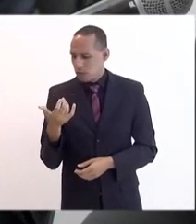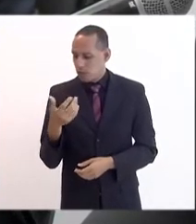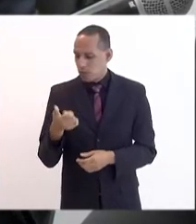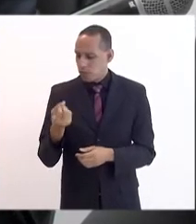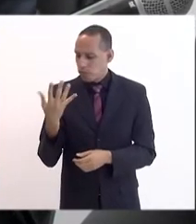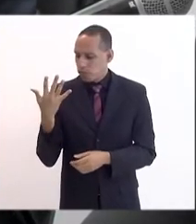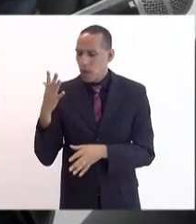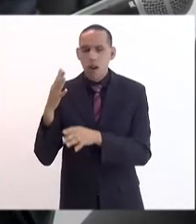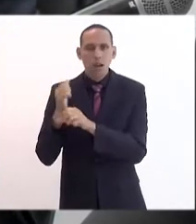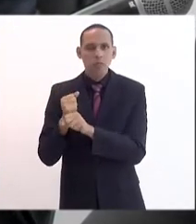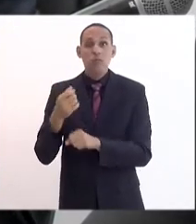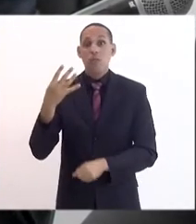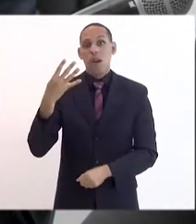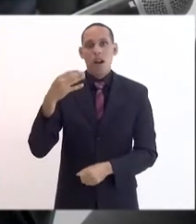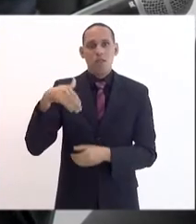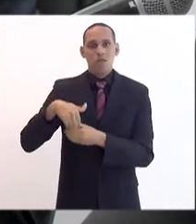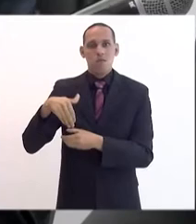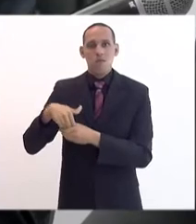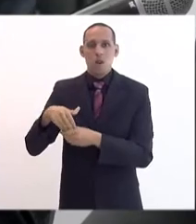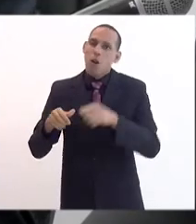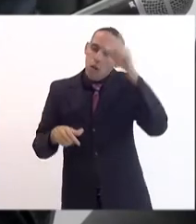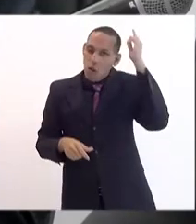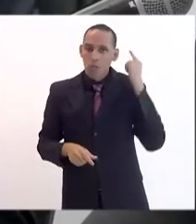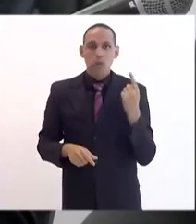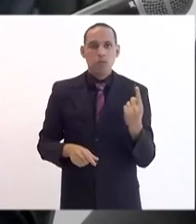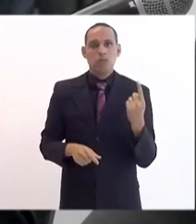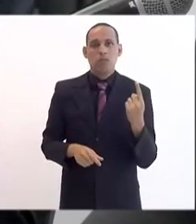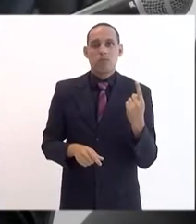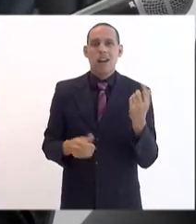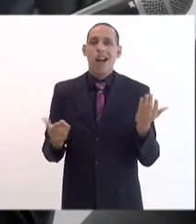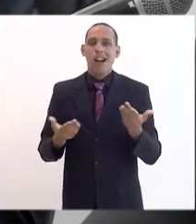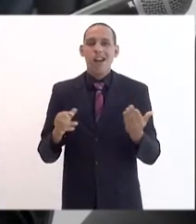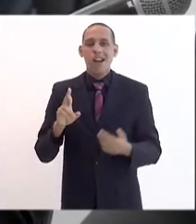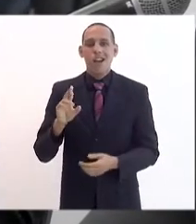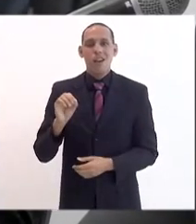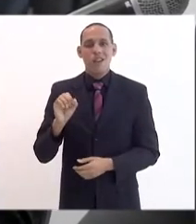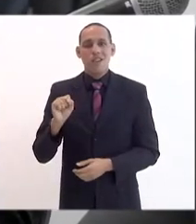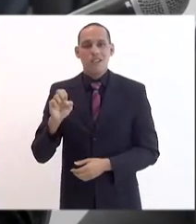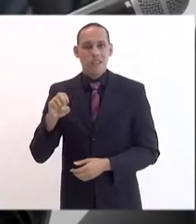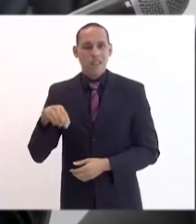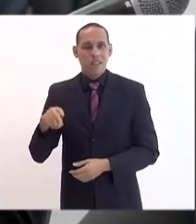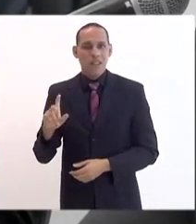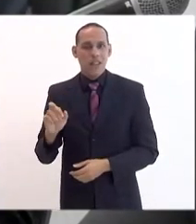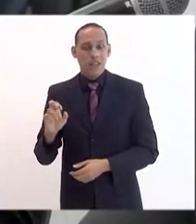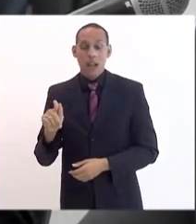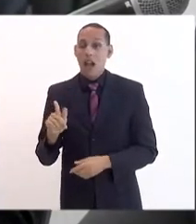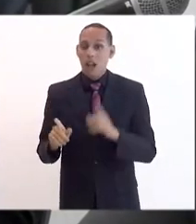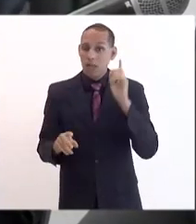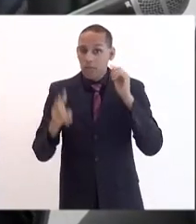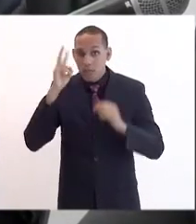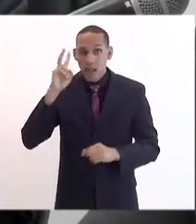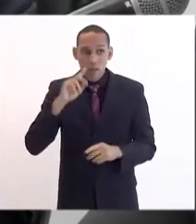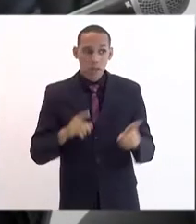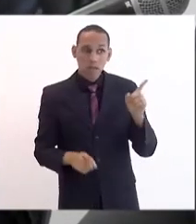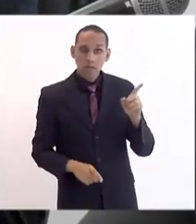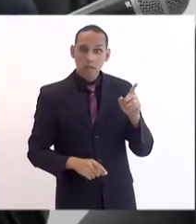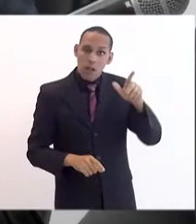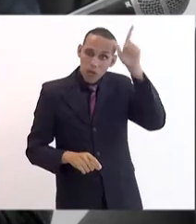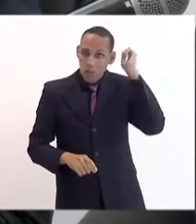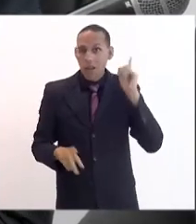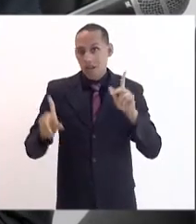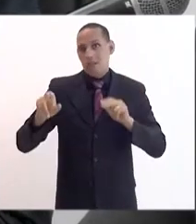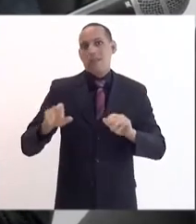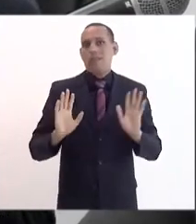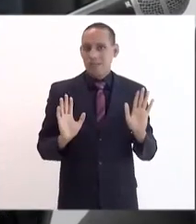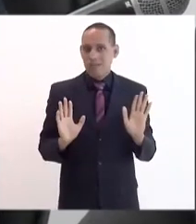1, 2, 3, 4 votos. Deputado Luiz Paulo, 1 voto. E vou aguardar agora o deputado... Lembrando que o voto do deputado Luiz Paulo tem uma parte que é idêntica a esse. Tem uma parte que é